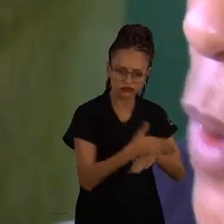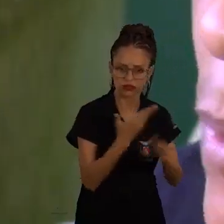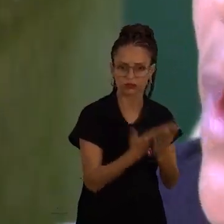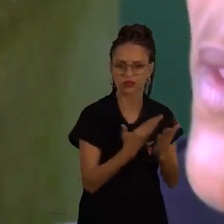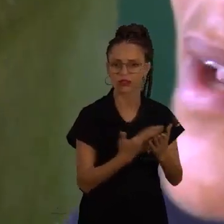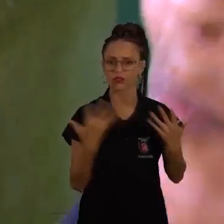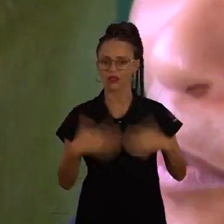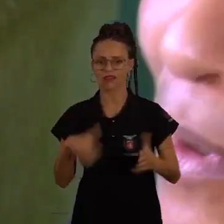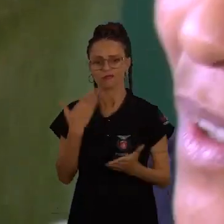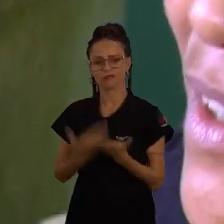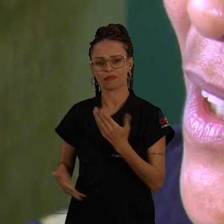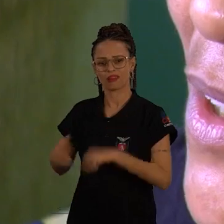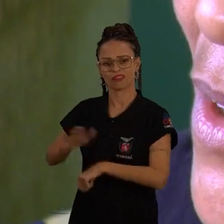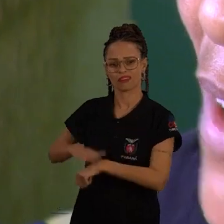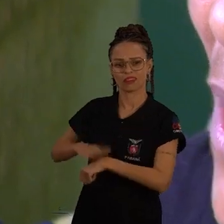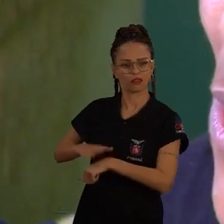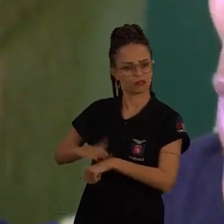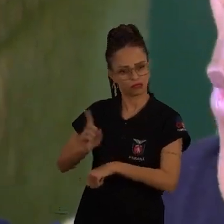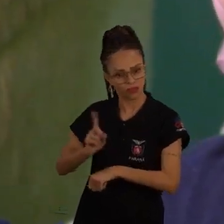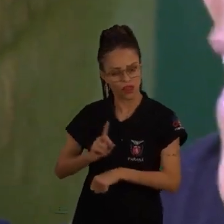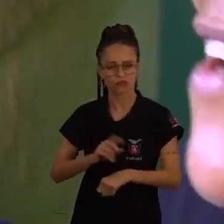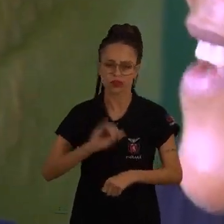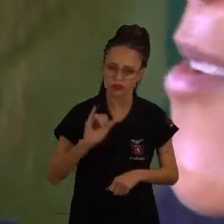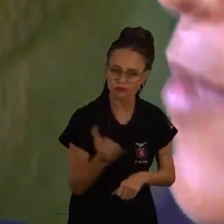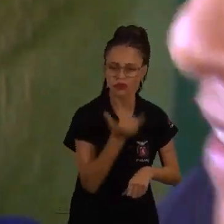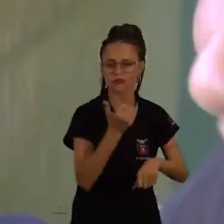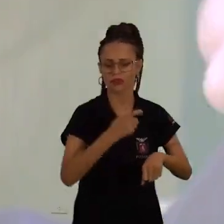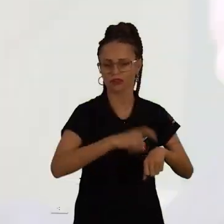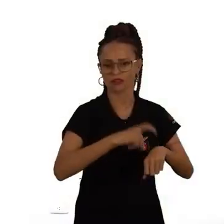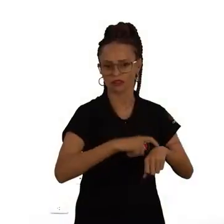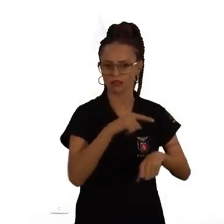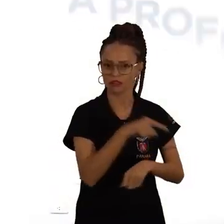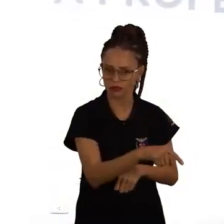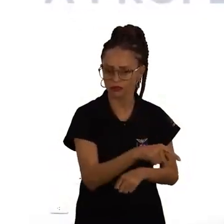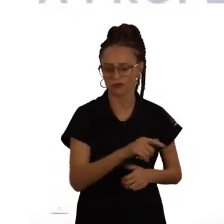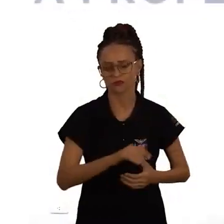estou indo para perder tempo, né? Estou indo para ganhar tempo, né?